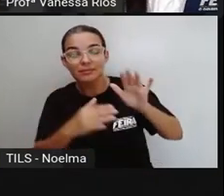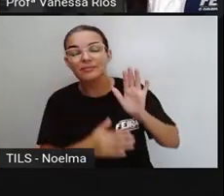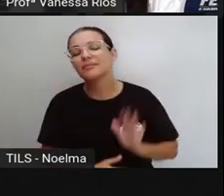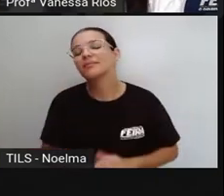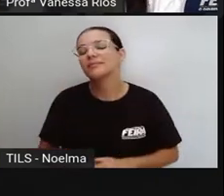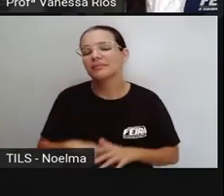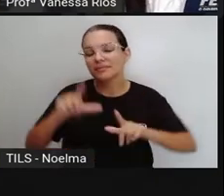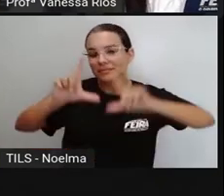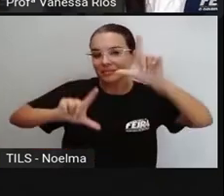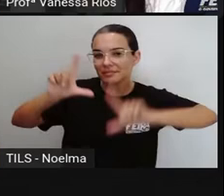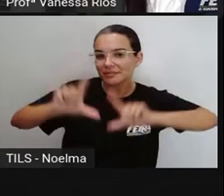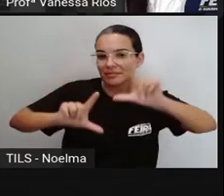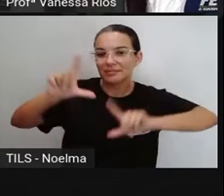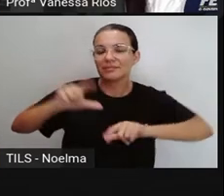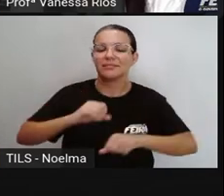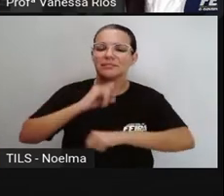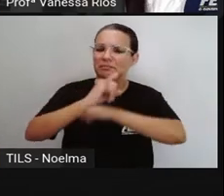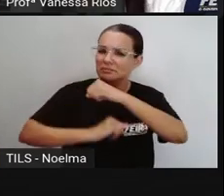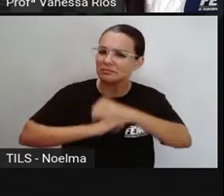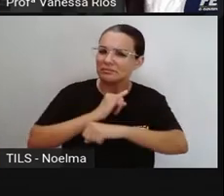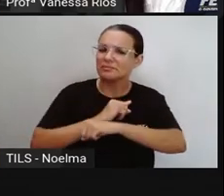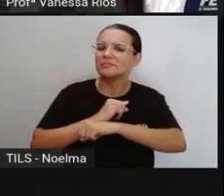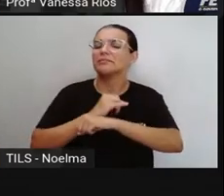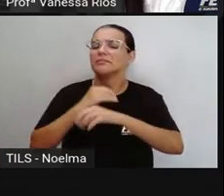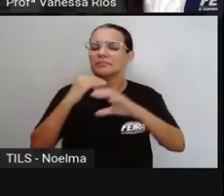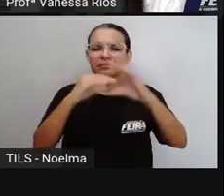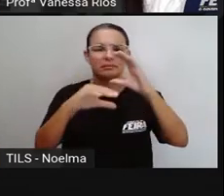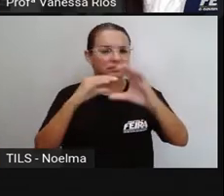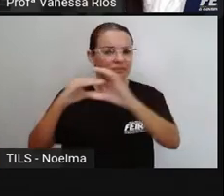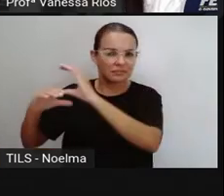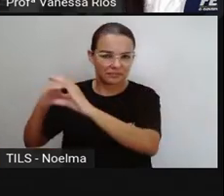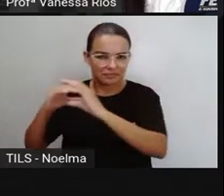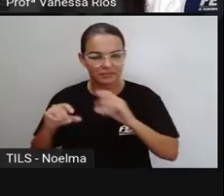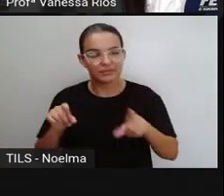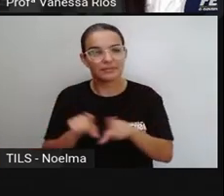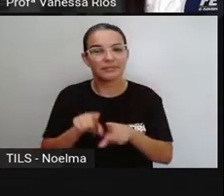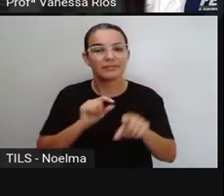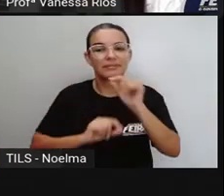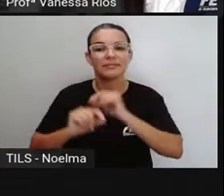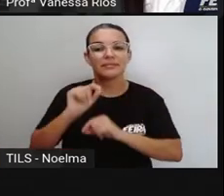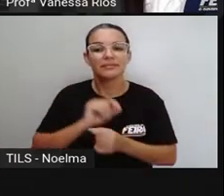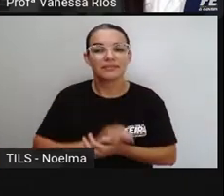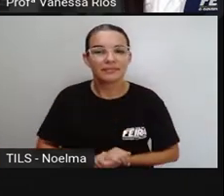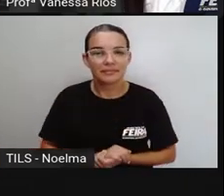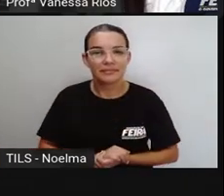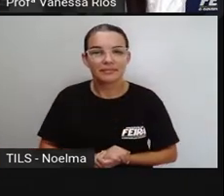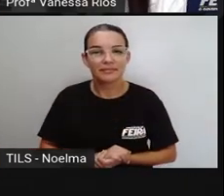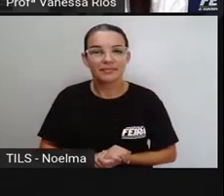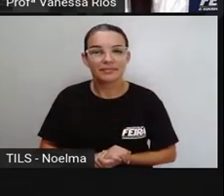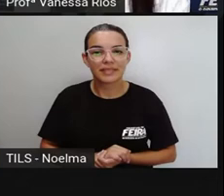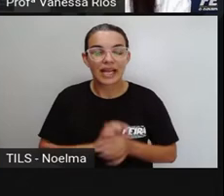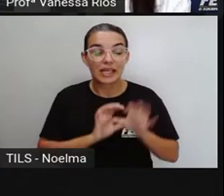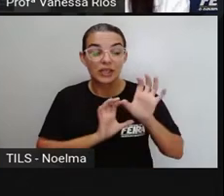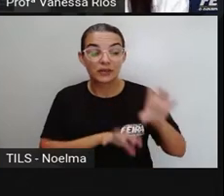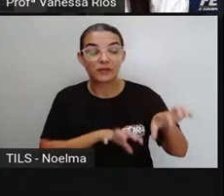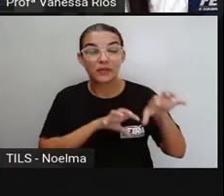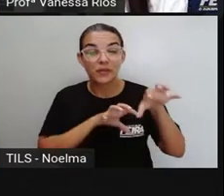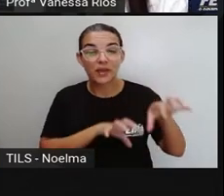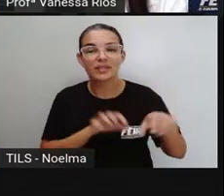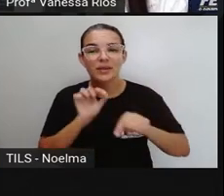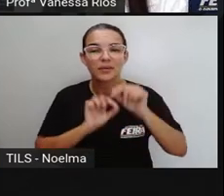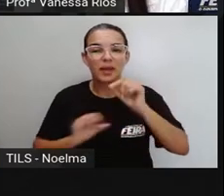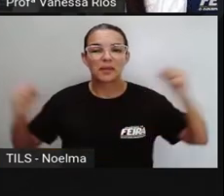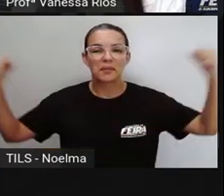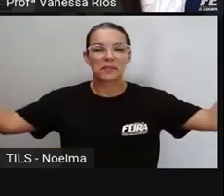propagandas, divulgados por diversos meios de comunicação. Essa influência, não é?